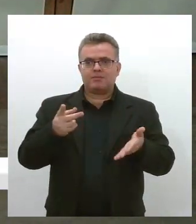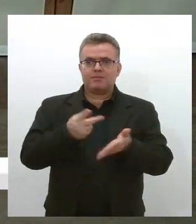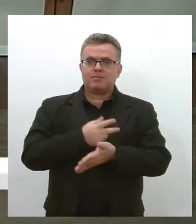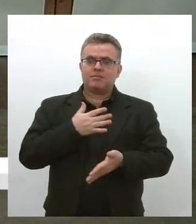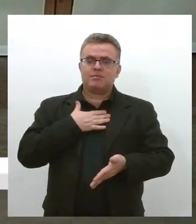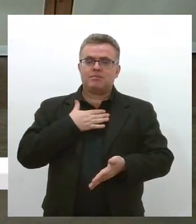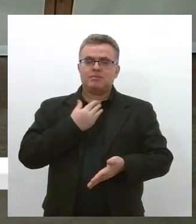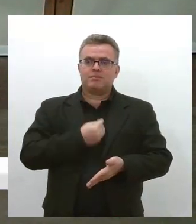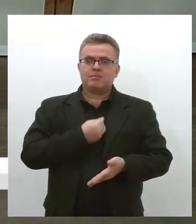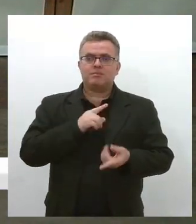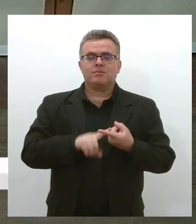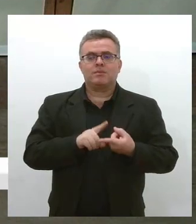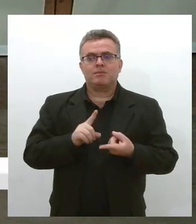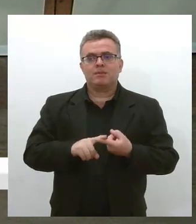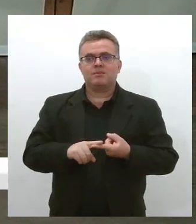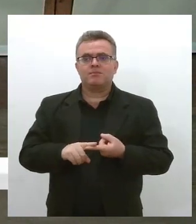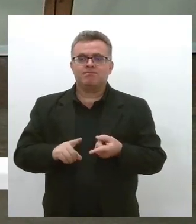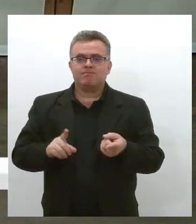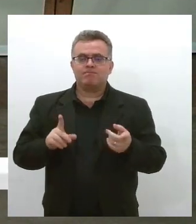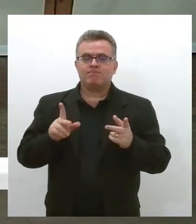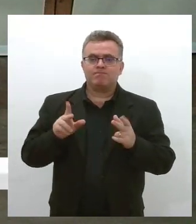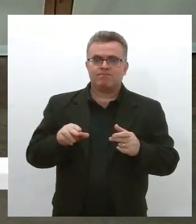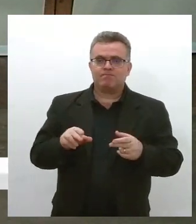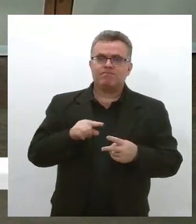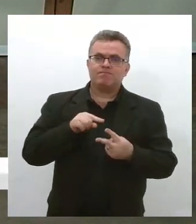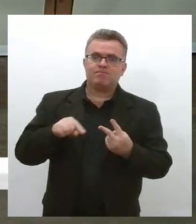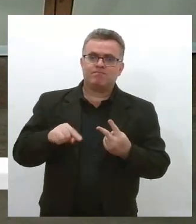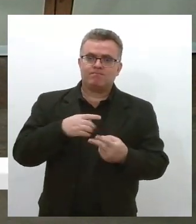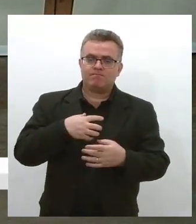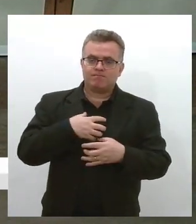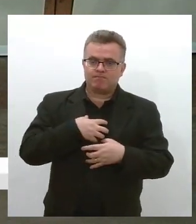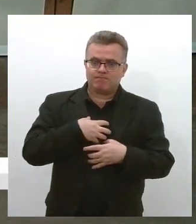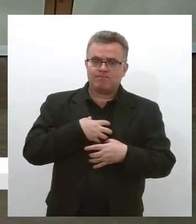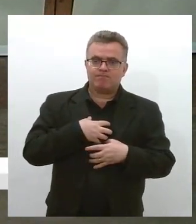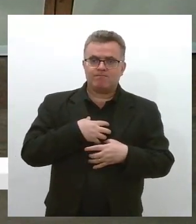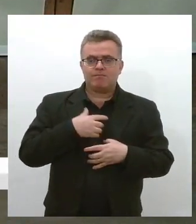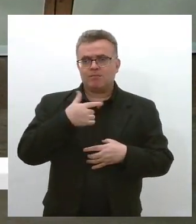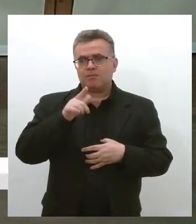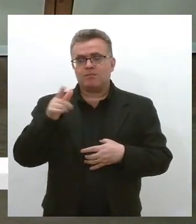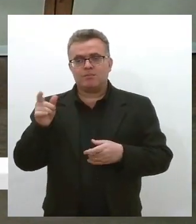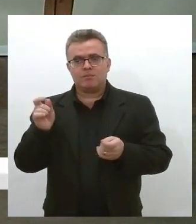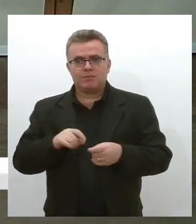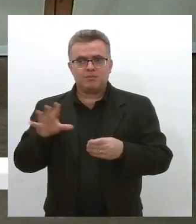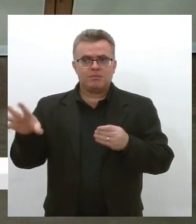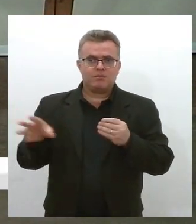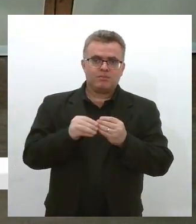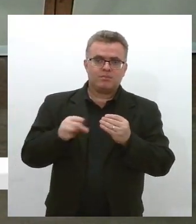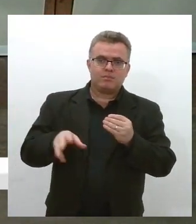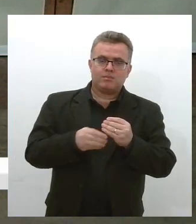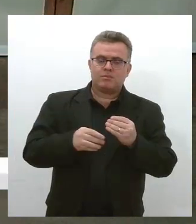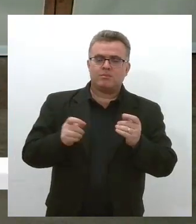em algum momento, né? Esses dois sentimentos, fora outros que podem estar, mas esses dois sentimentos